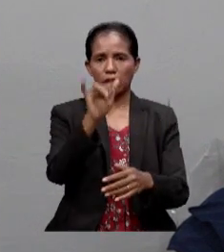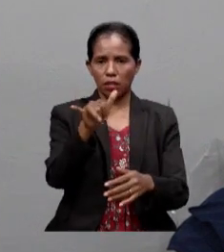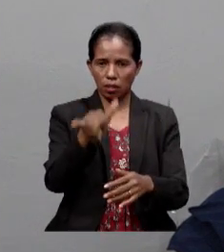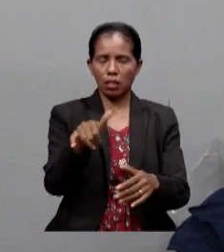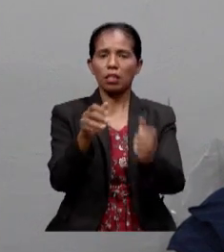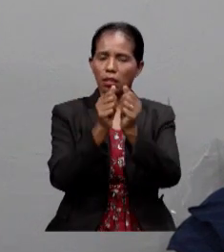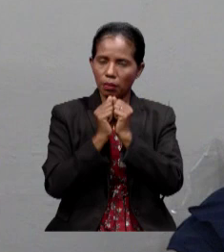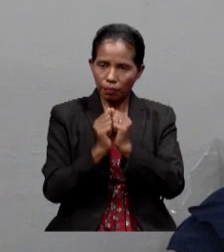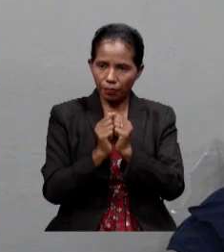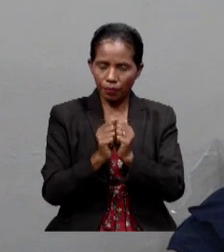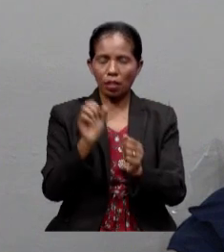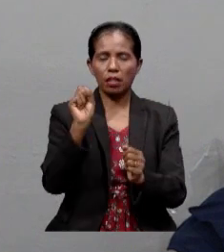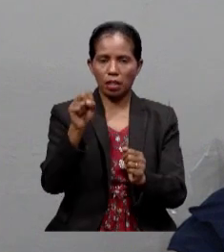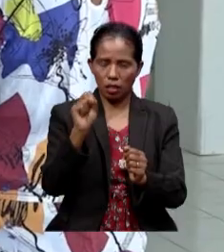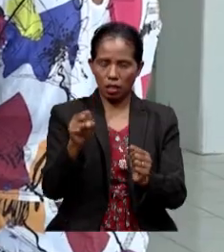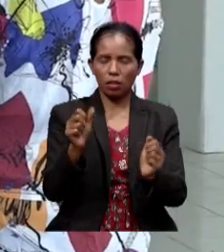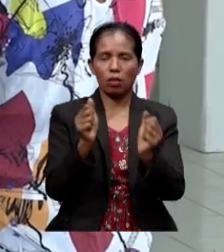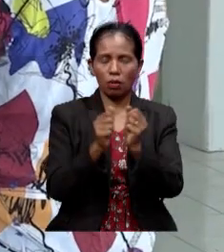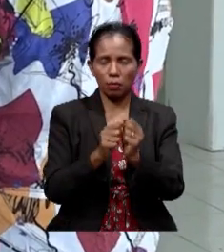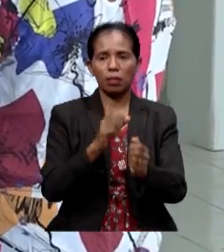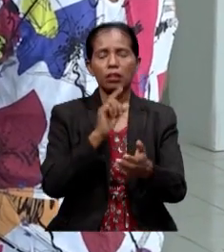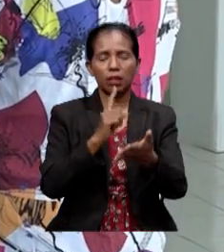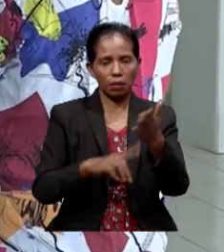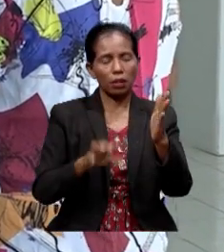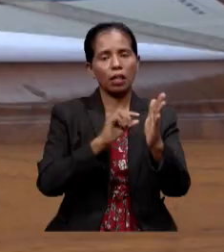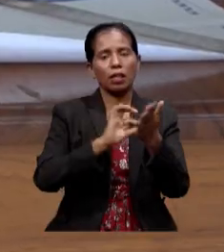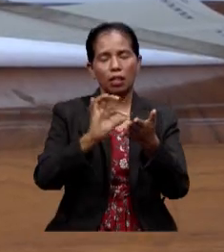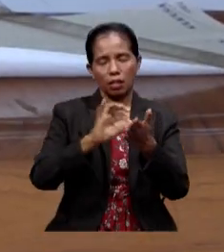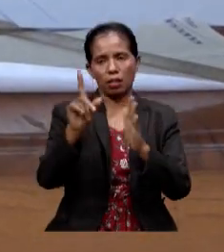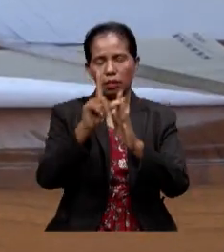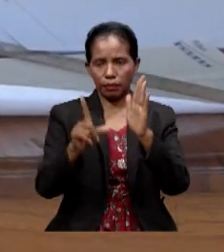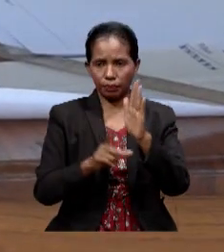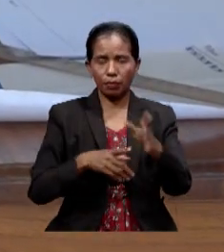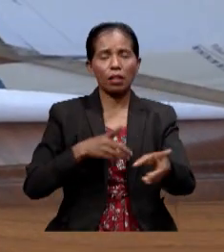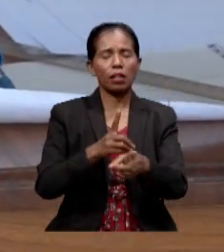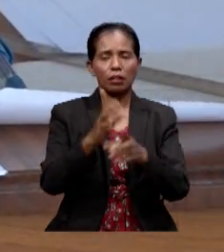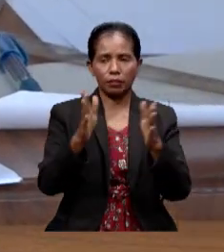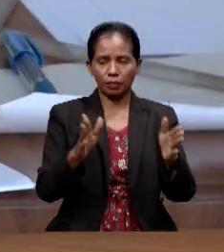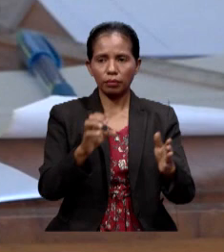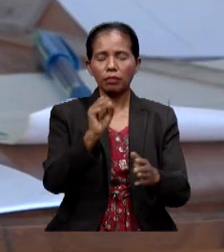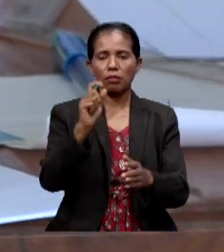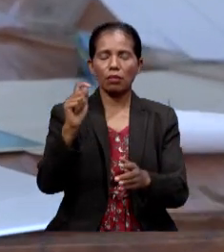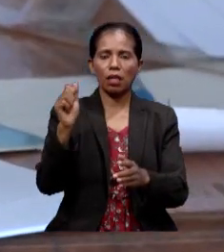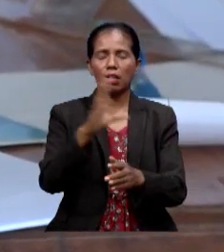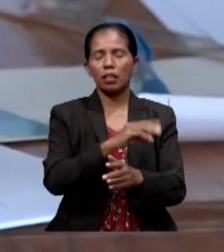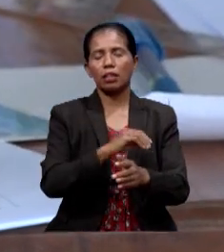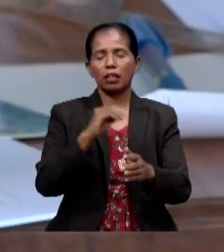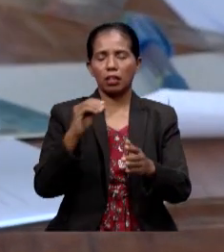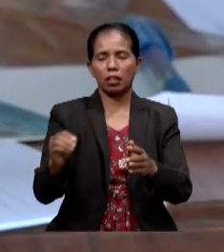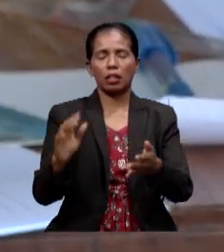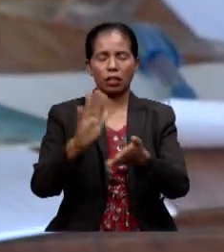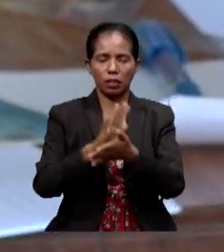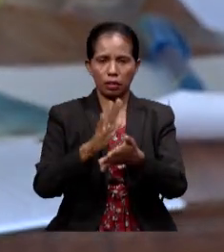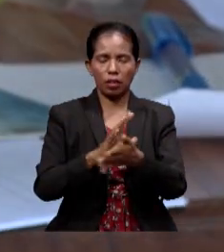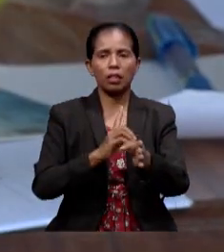ele concorre com base ser a maca tete a lei. Diretor-geral Nemos Hatutan está a preparar um modelo boletim voto. Também é a